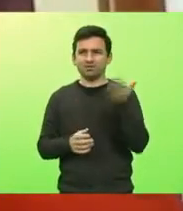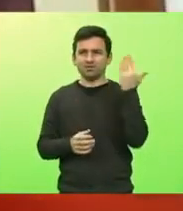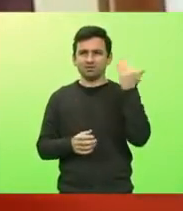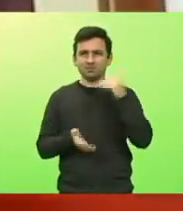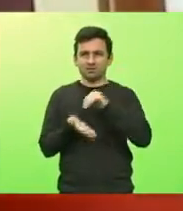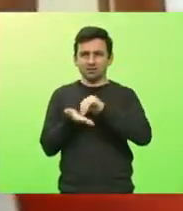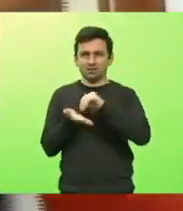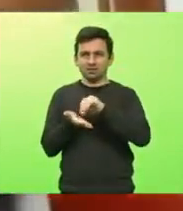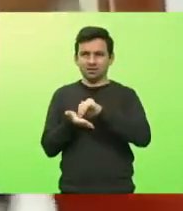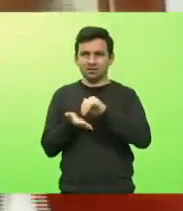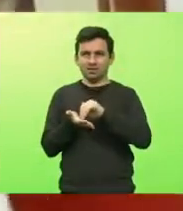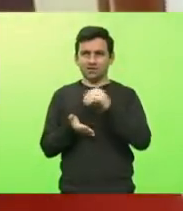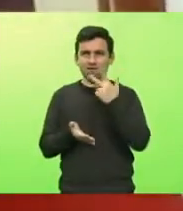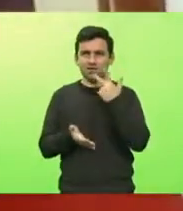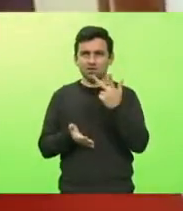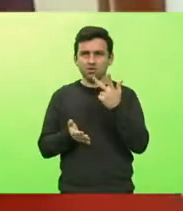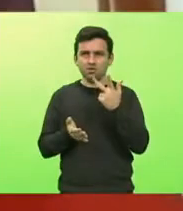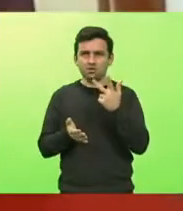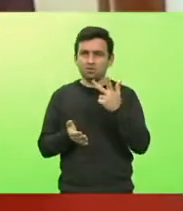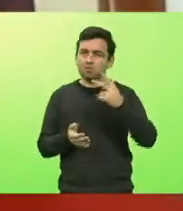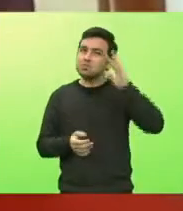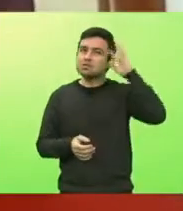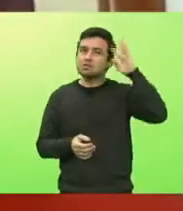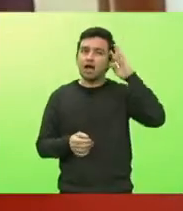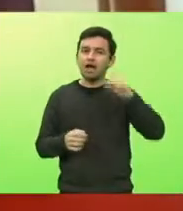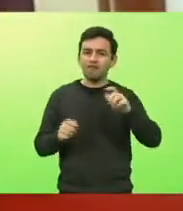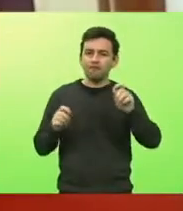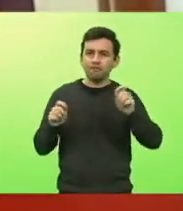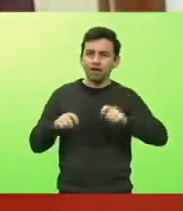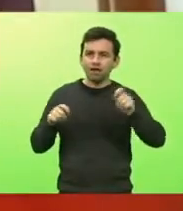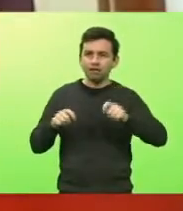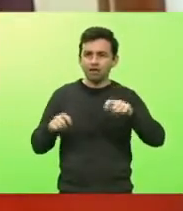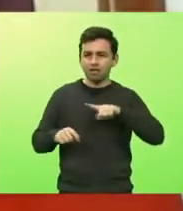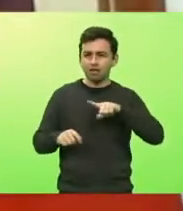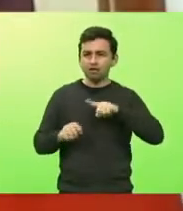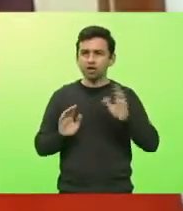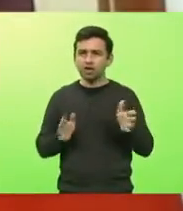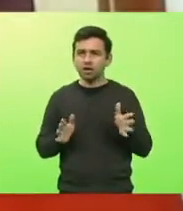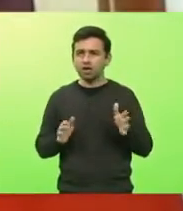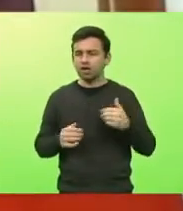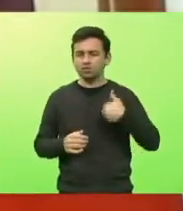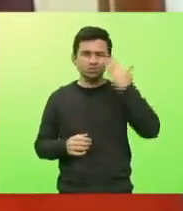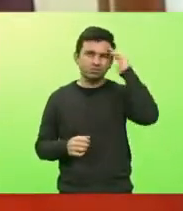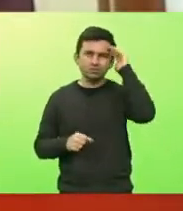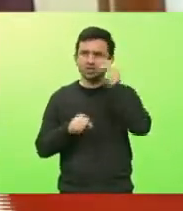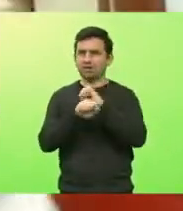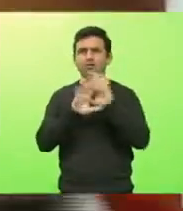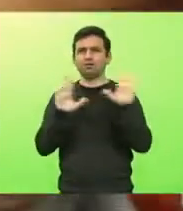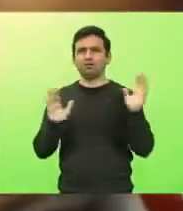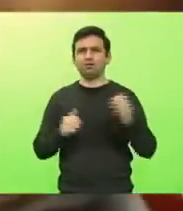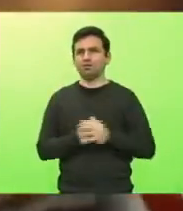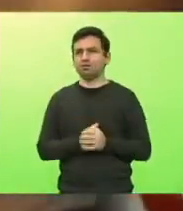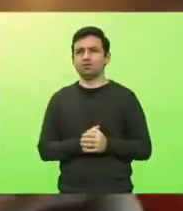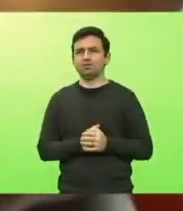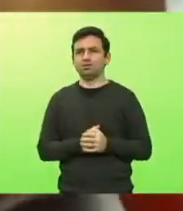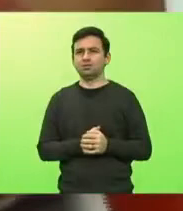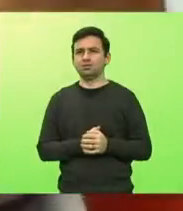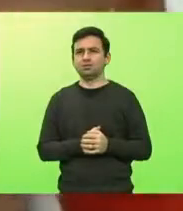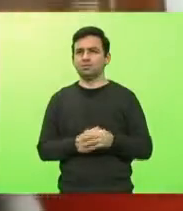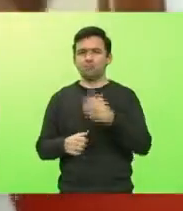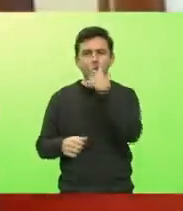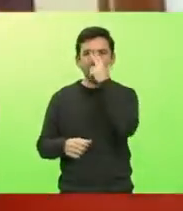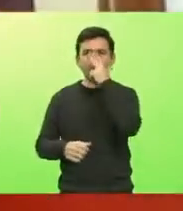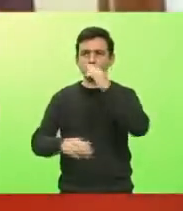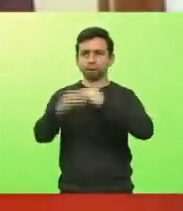estava contando com os ovos no cesto? Não. Tá? Não dá para entender. Nós estamos voltando para